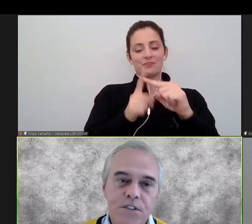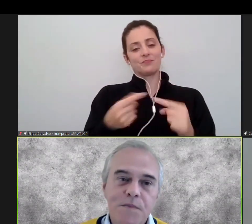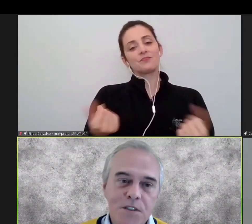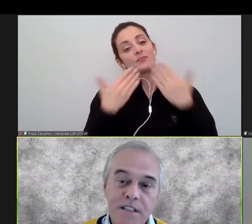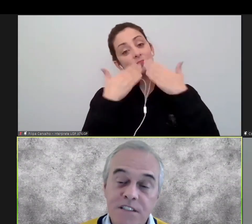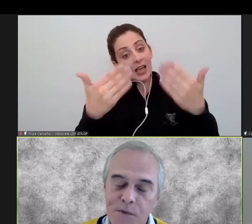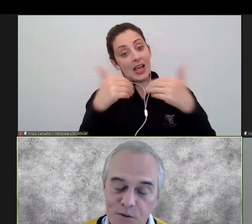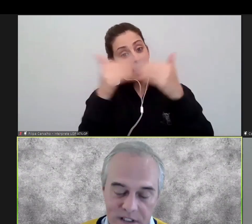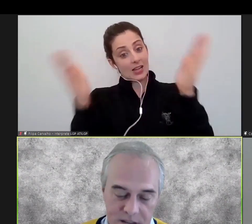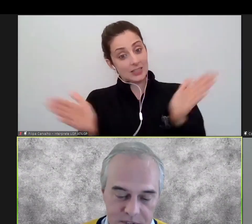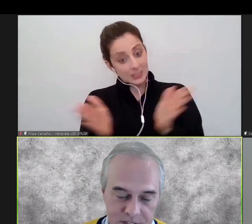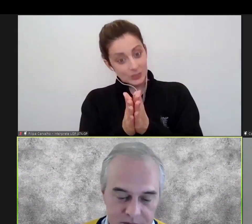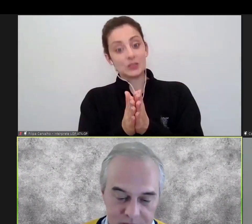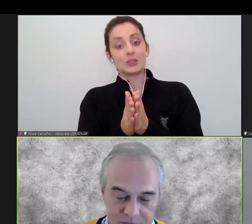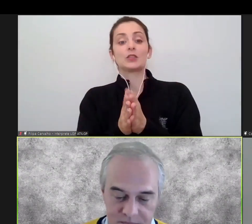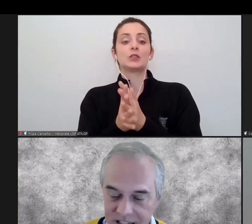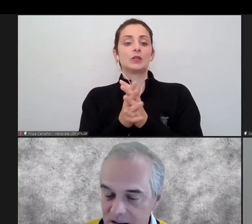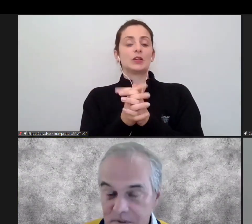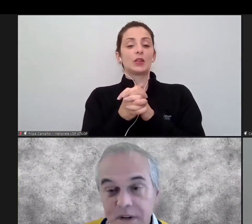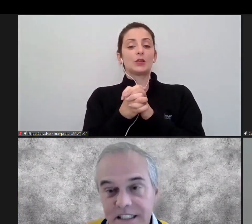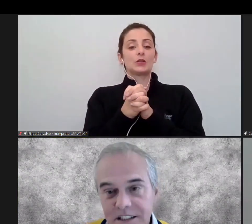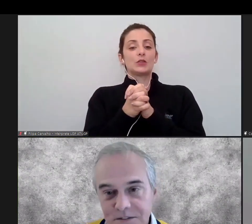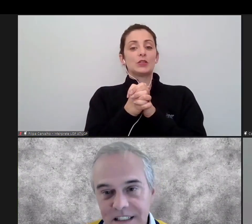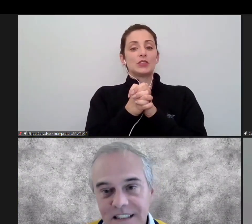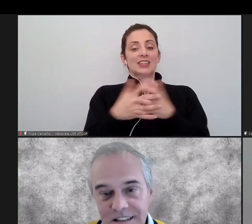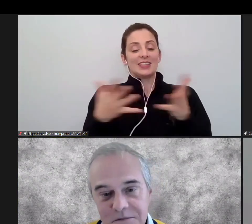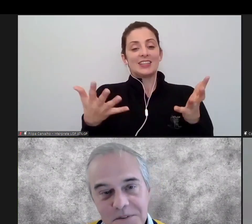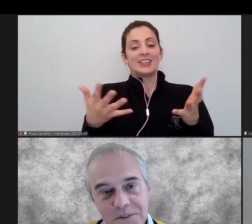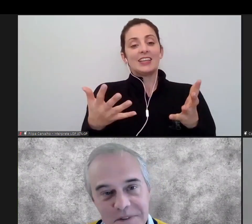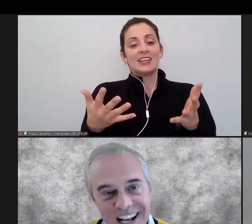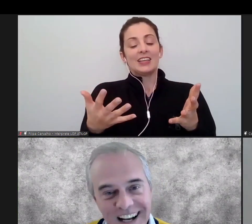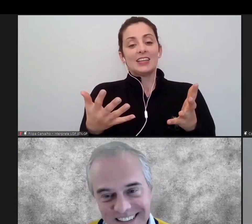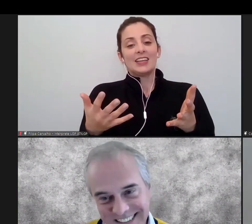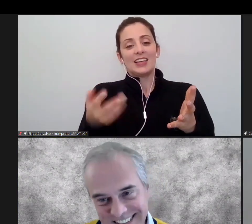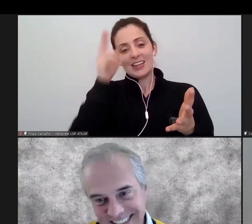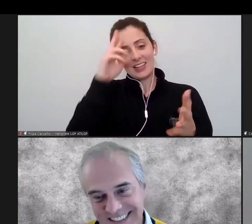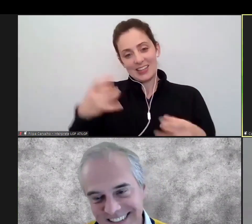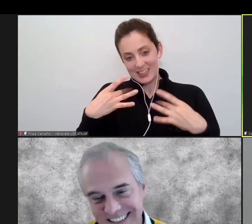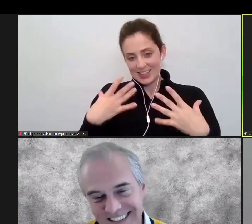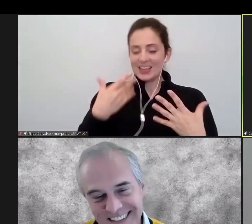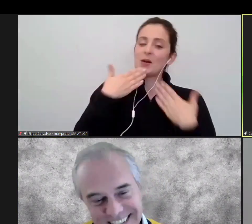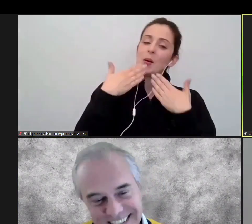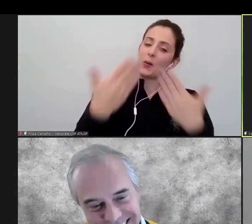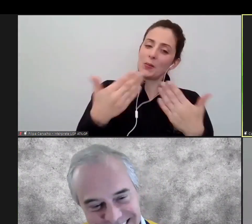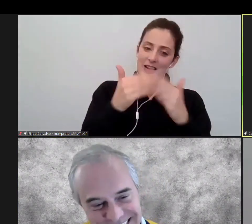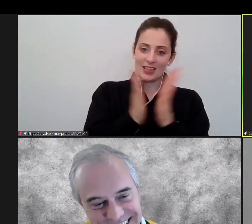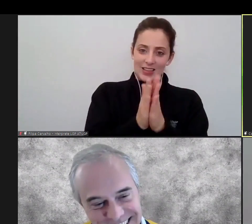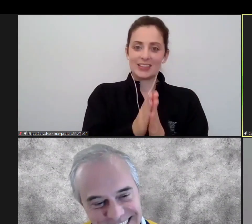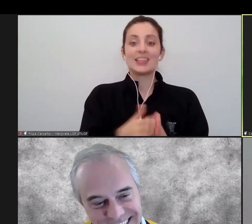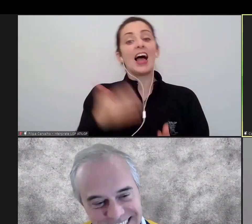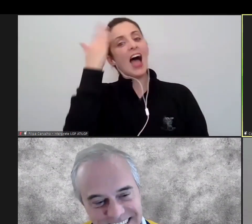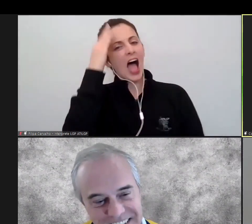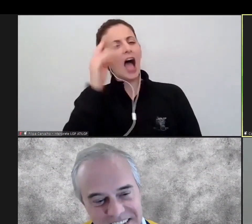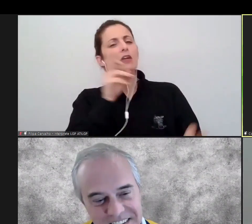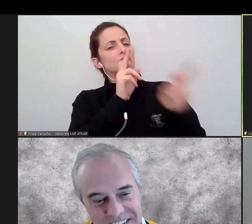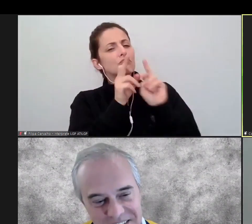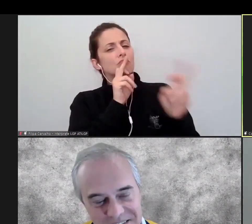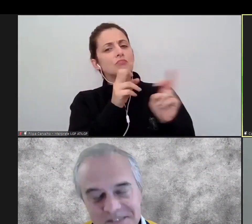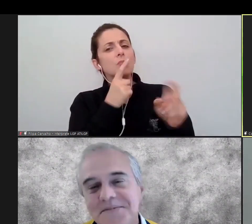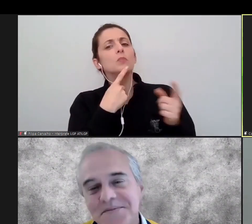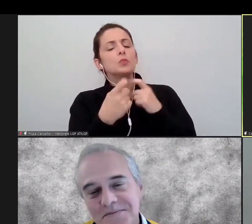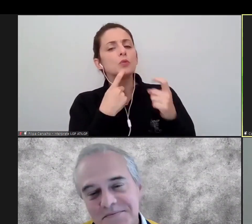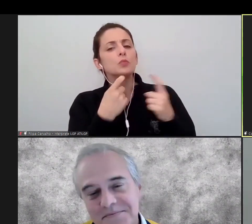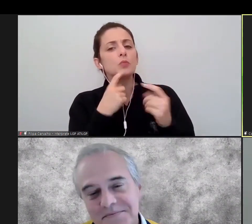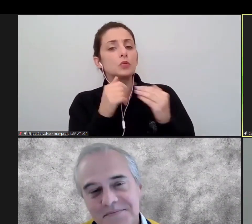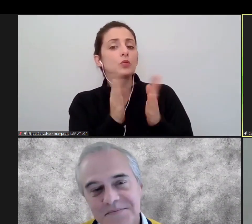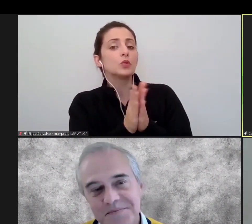a todos. Manuela, acho que a Manuela acabei banhando daqui. Muito obrigado. Eu acho que conseguimos responder a todas as questões que estavam, pelo